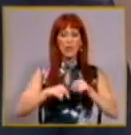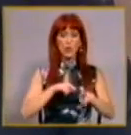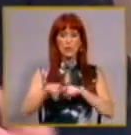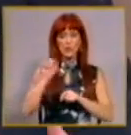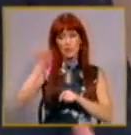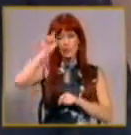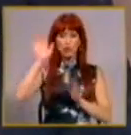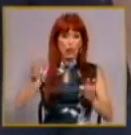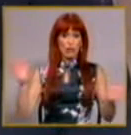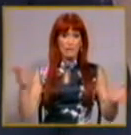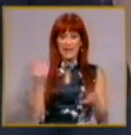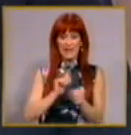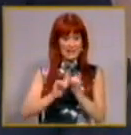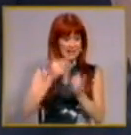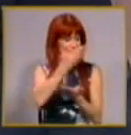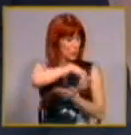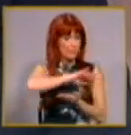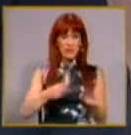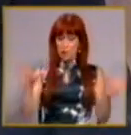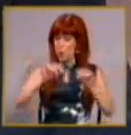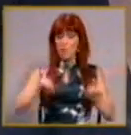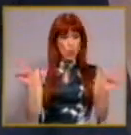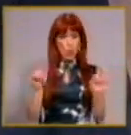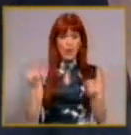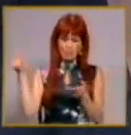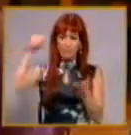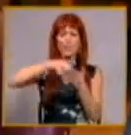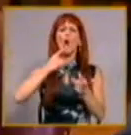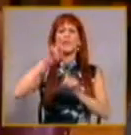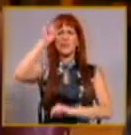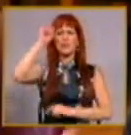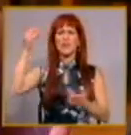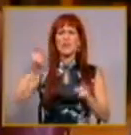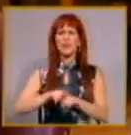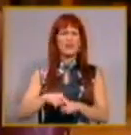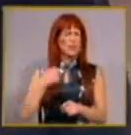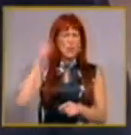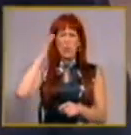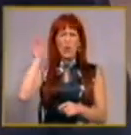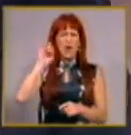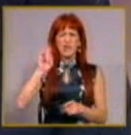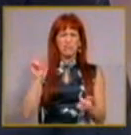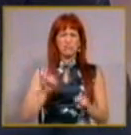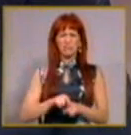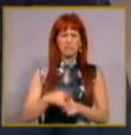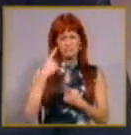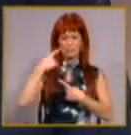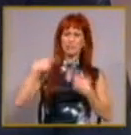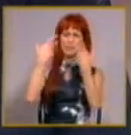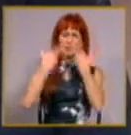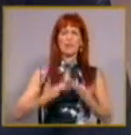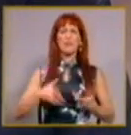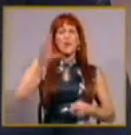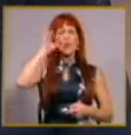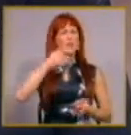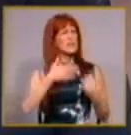José Sócrates e, portanto, desde esse documento de Coimbra não é novidade nenhuma este regresso agora de José Sócrates e, portanto, não me parece que seja, de facto, uma afirmação. Mas o Governo também